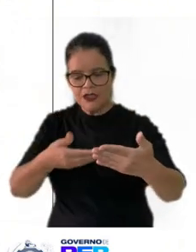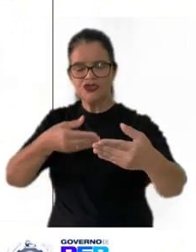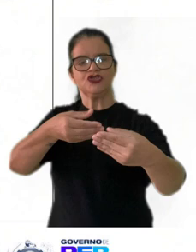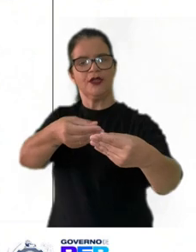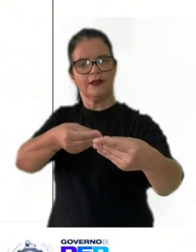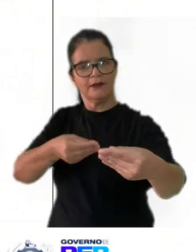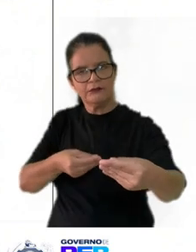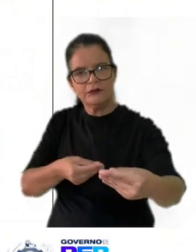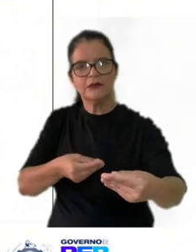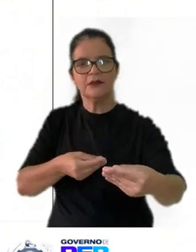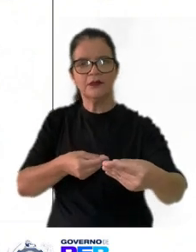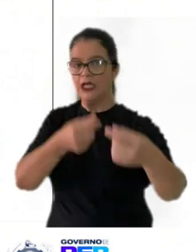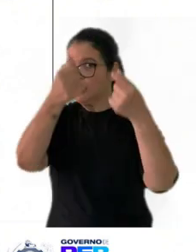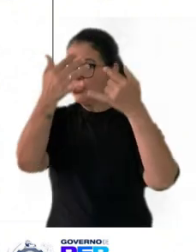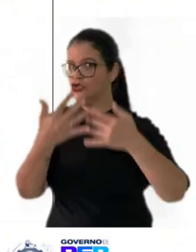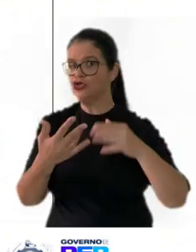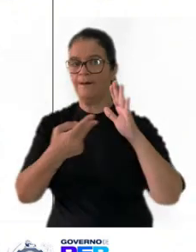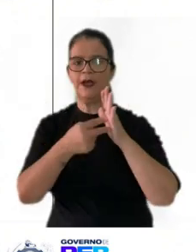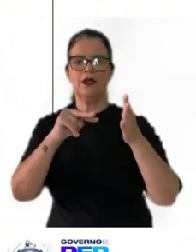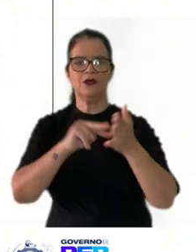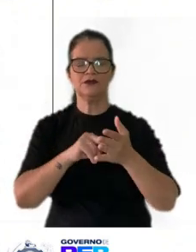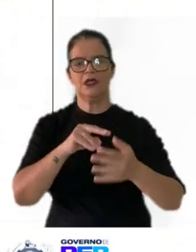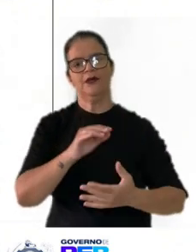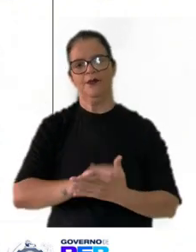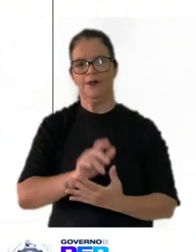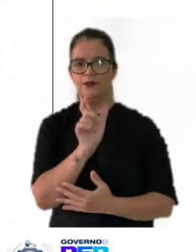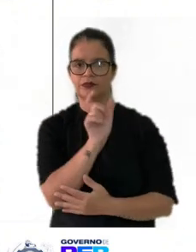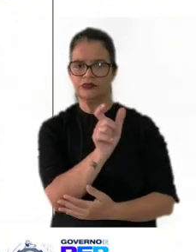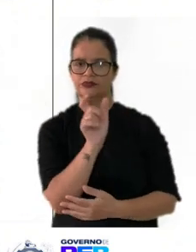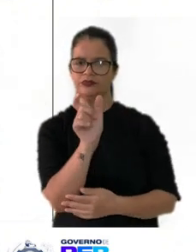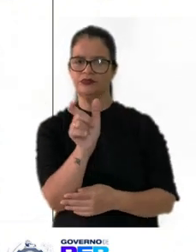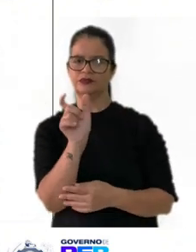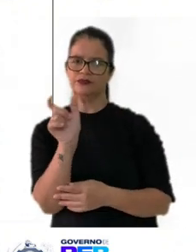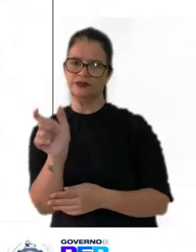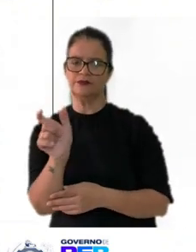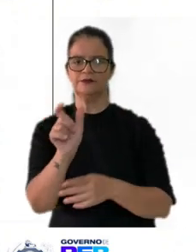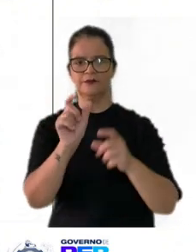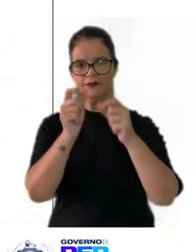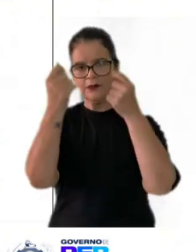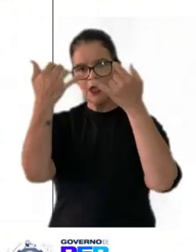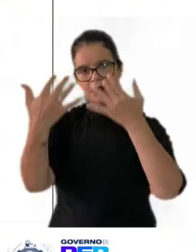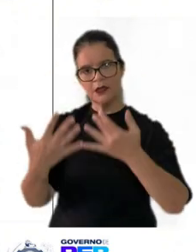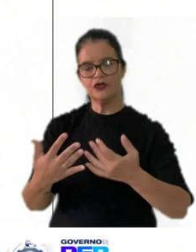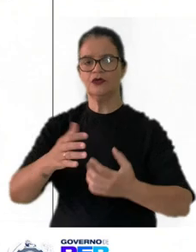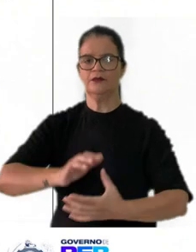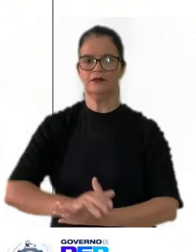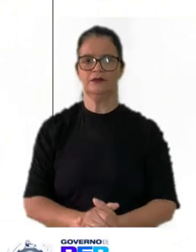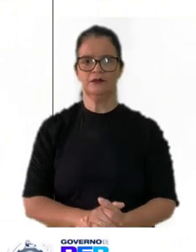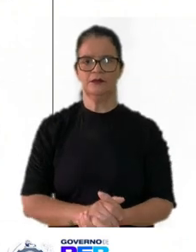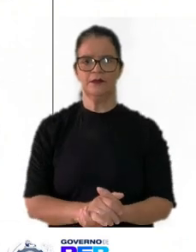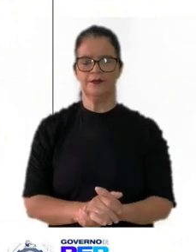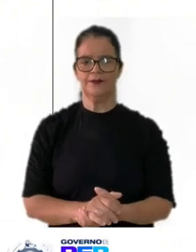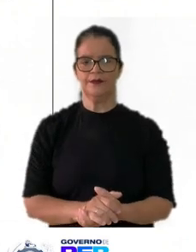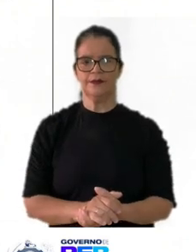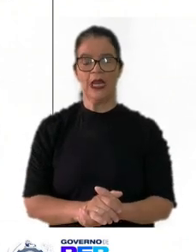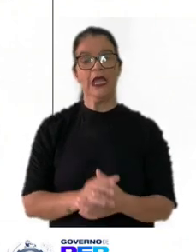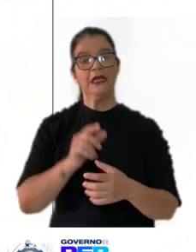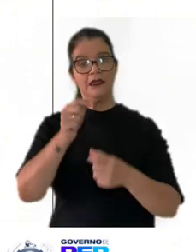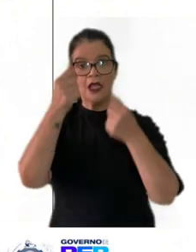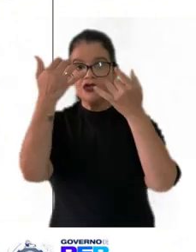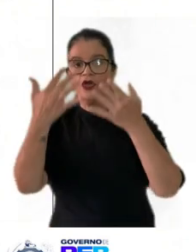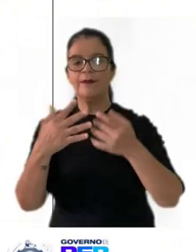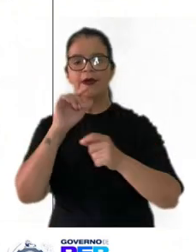que fala o seguinte the boss wants to know if you're going to pass the catcher então aqui ele tá falando o que?